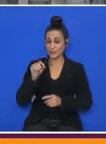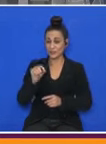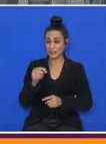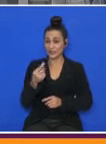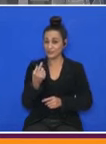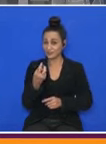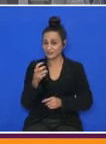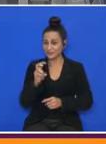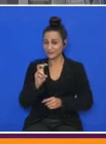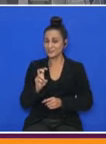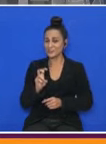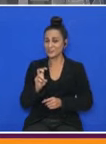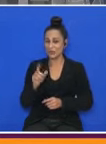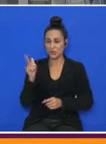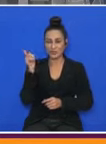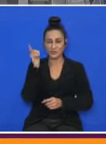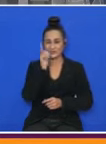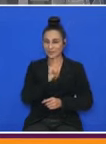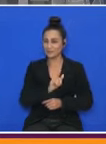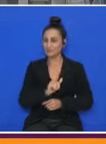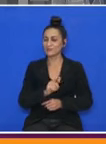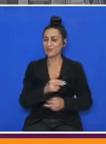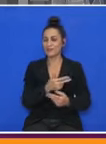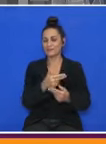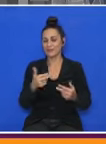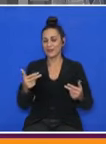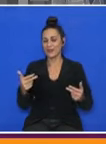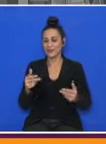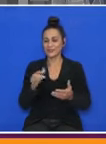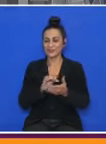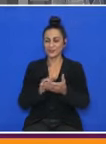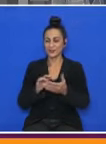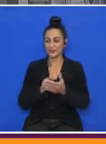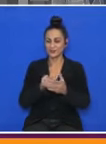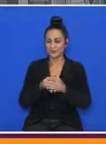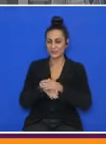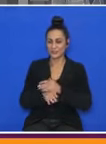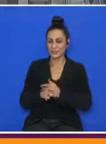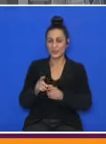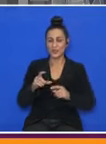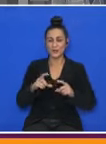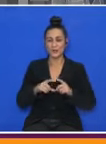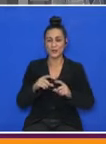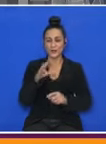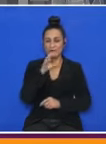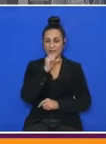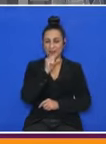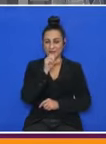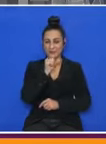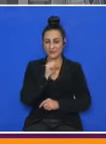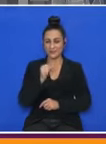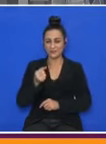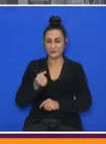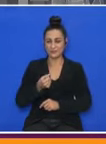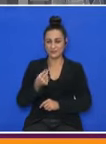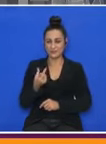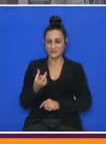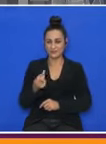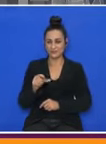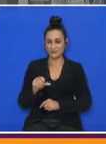faltam 15. Você tem muitas chances de ganhar na Lotomania. Bola laranja, número 19.